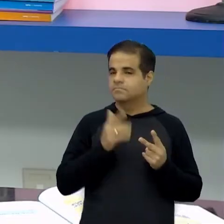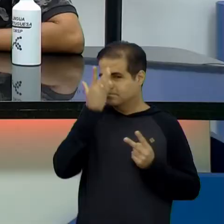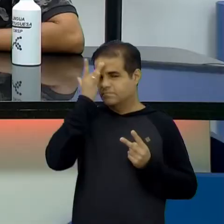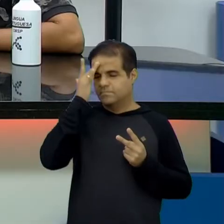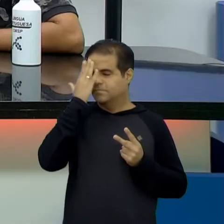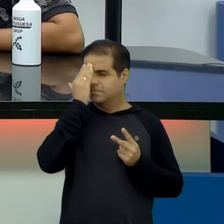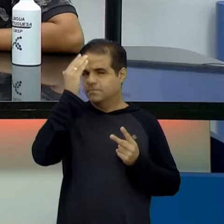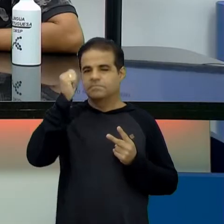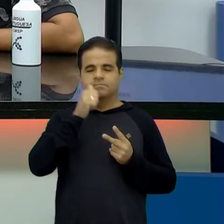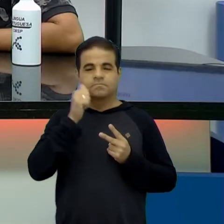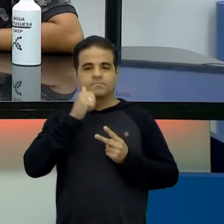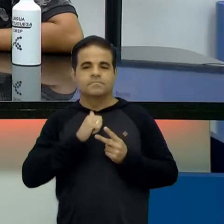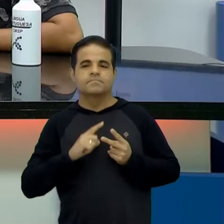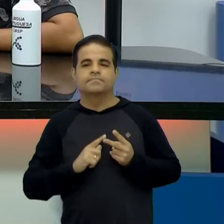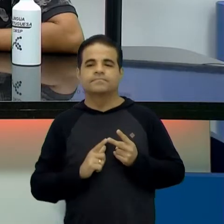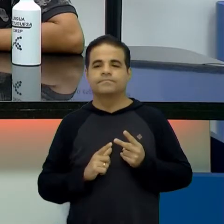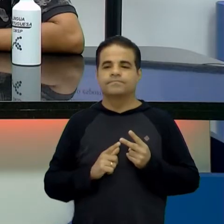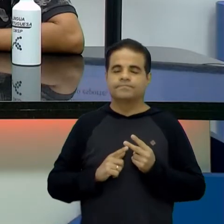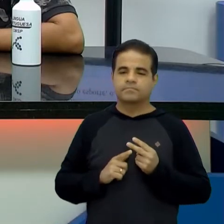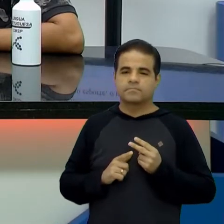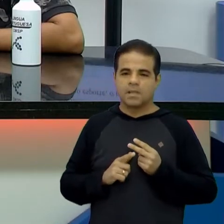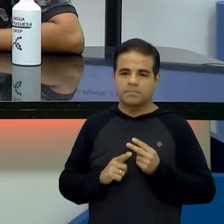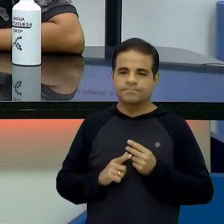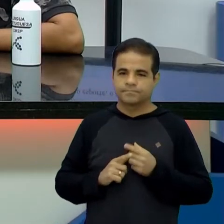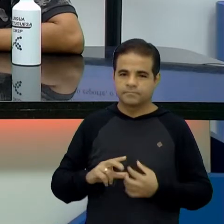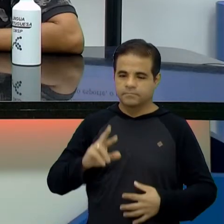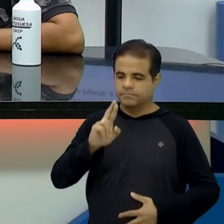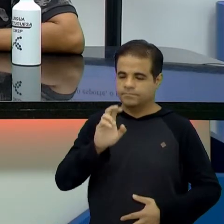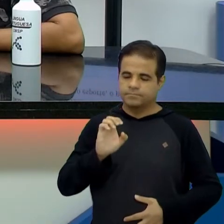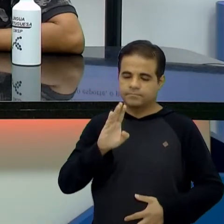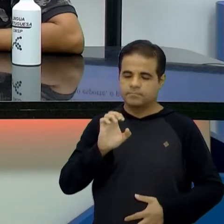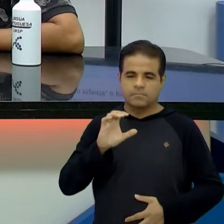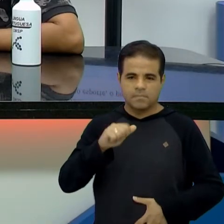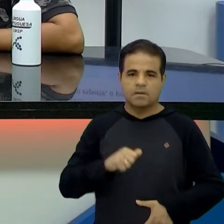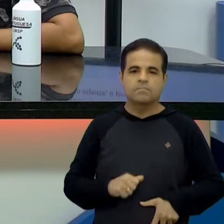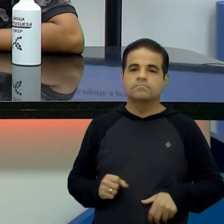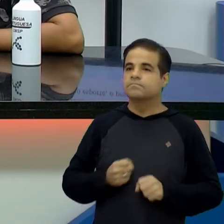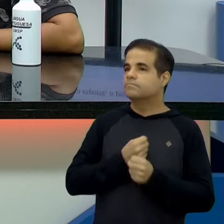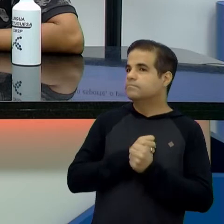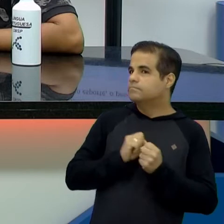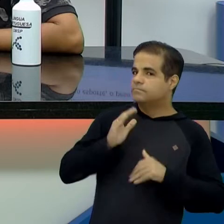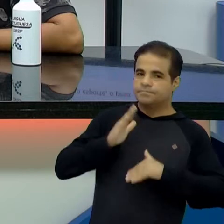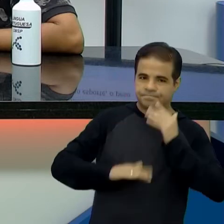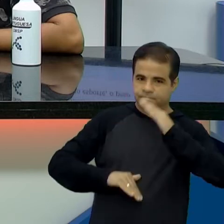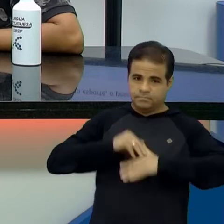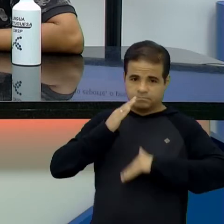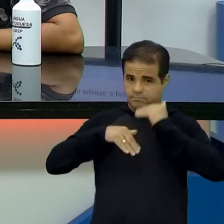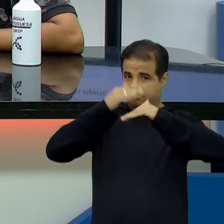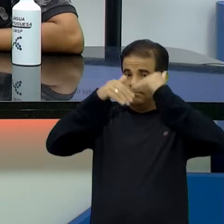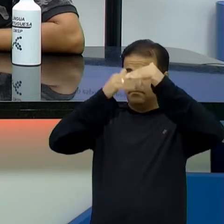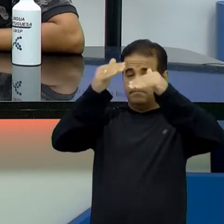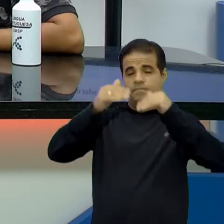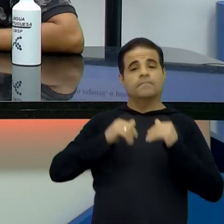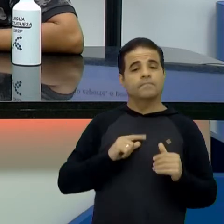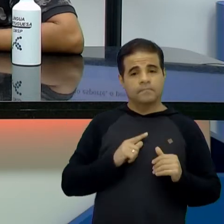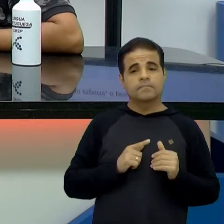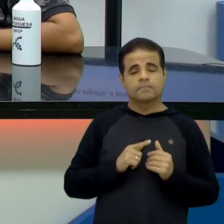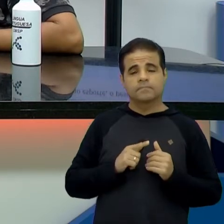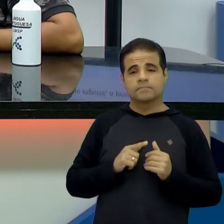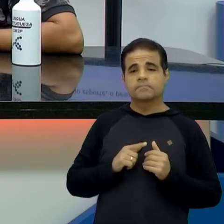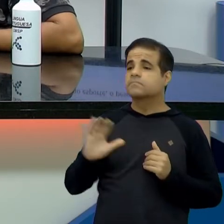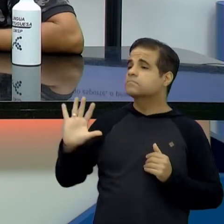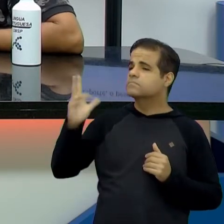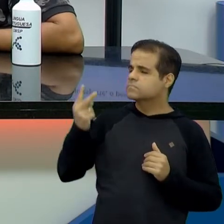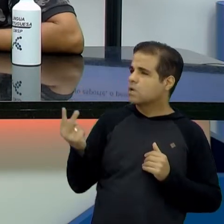ginástica. Sim, e nossa, a Rebeca ela arrebentou, como eu falei, ela estourou nas Olimpíadas, né? E era, aí quando você